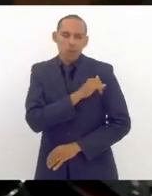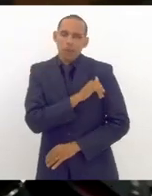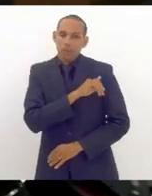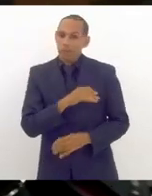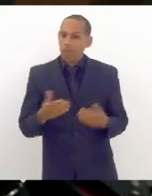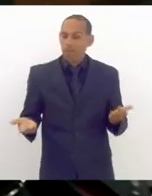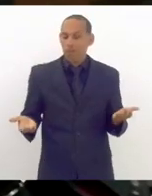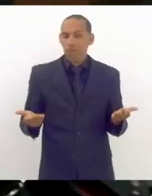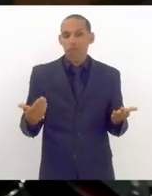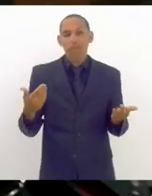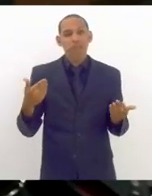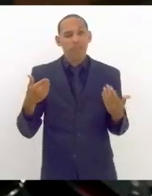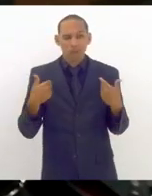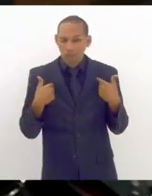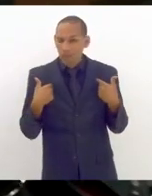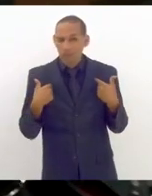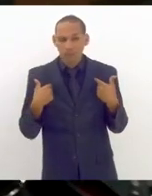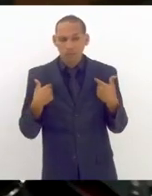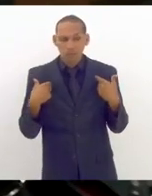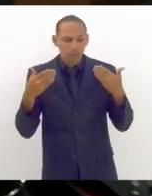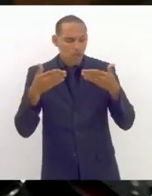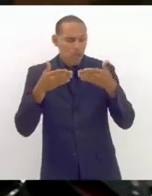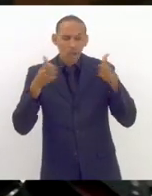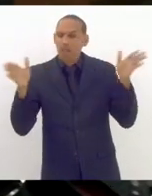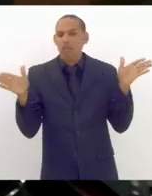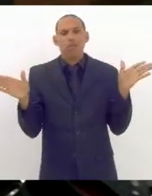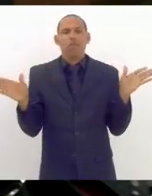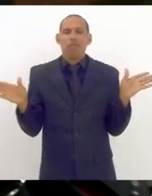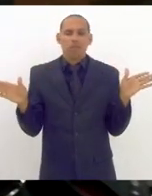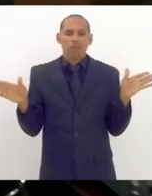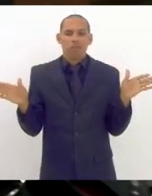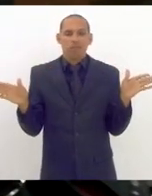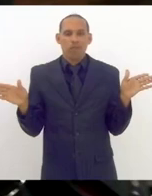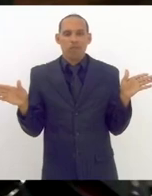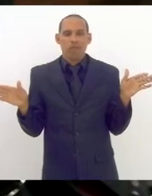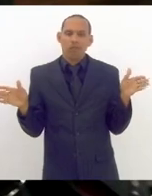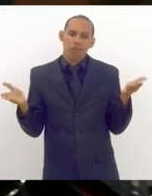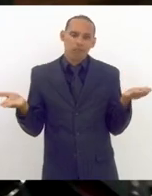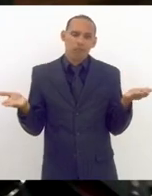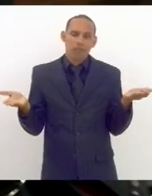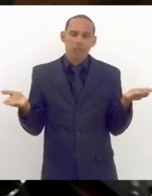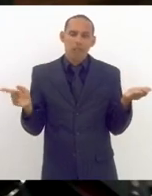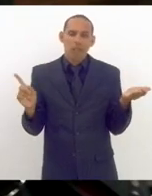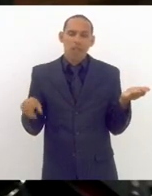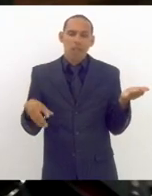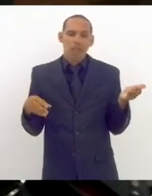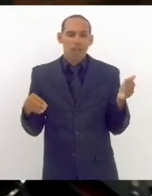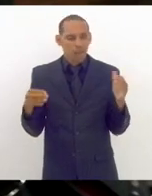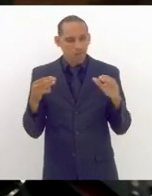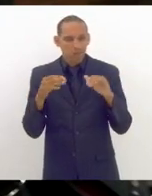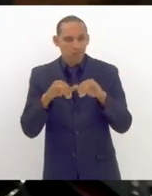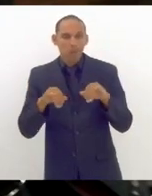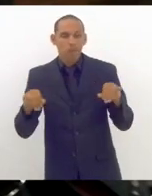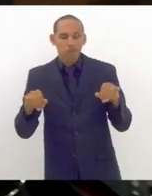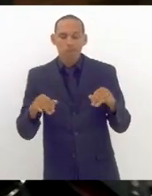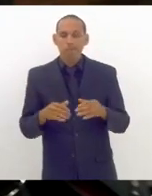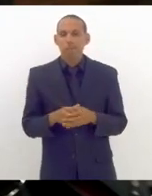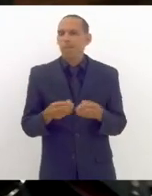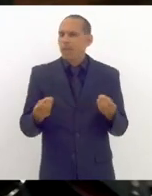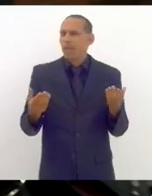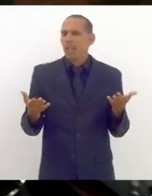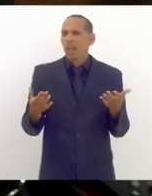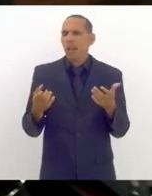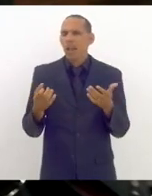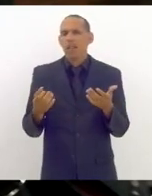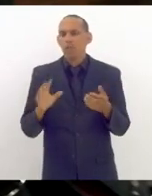se eu tô absolutamente aberto e acho que esse é um pouco a mensagem aqui para que se